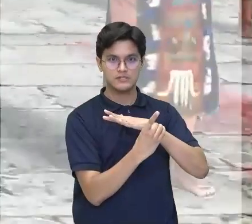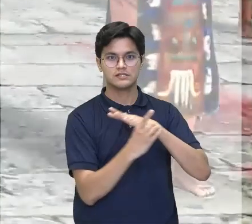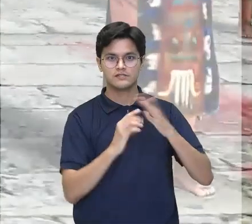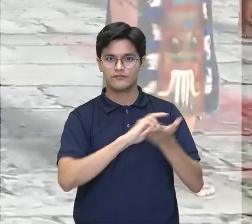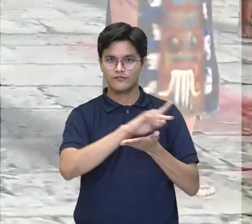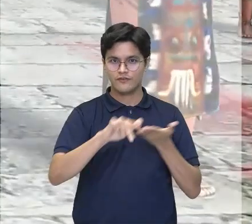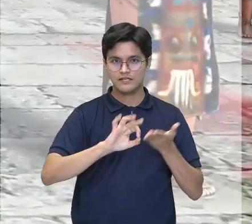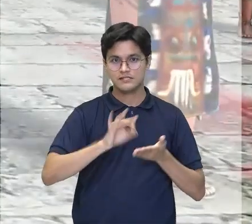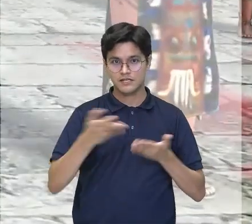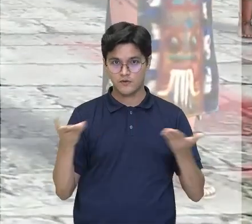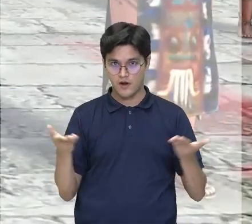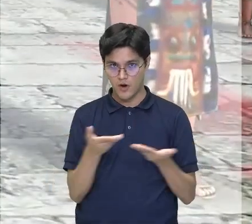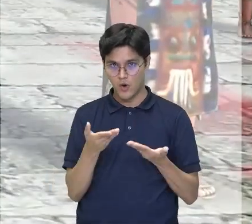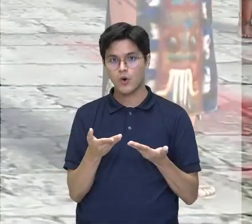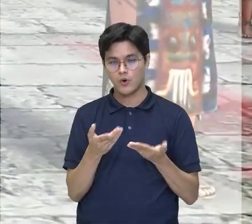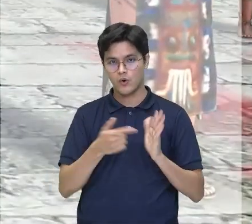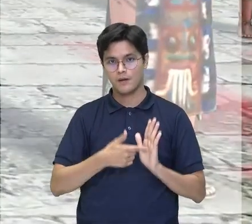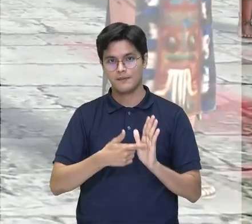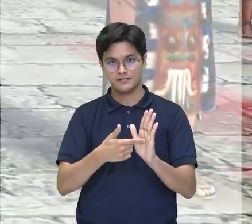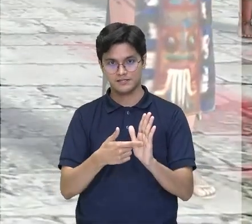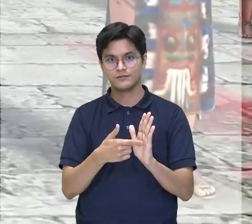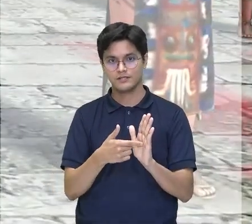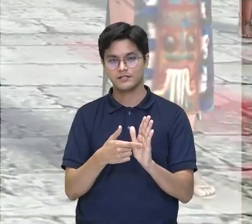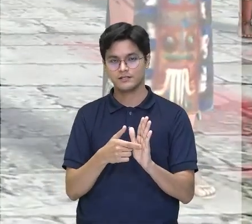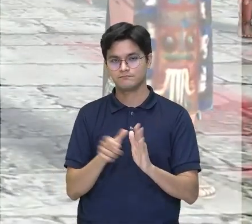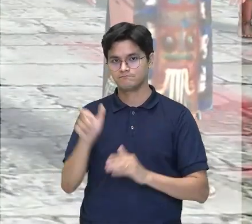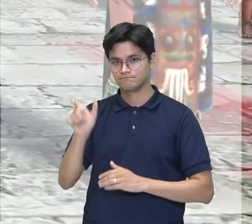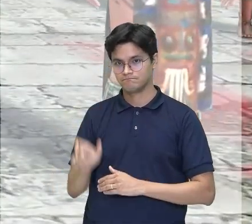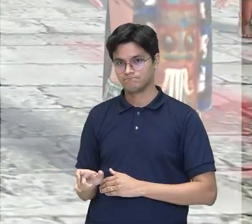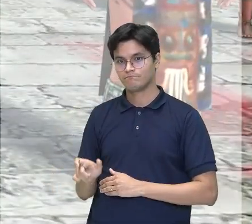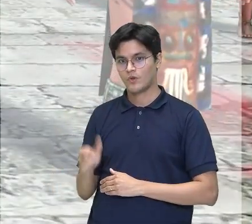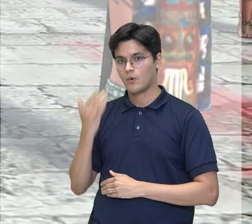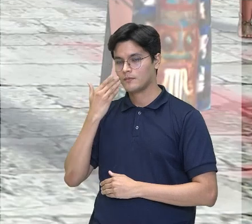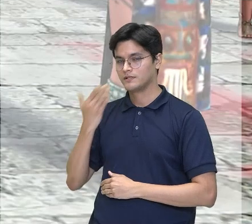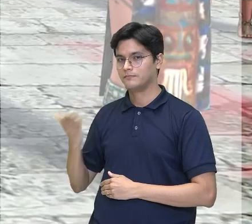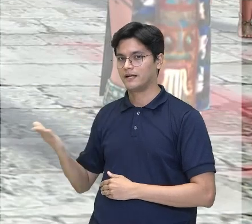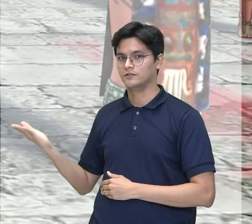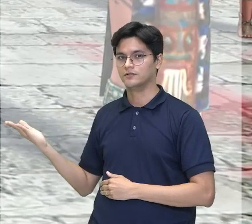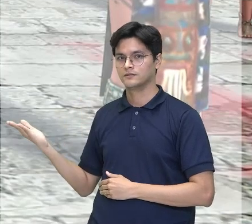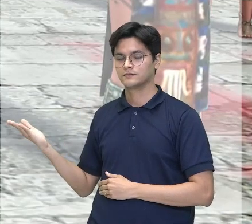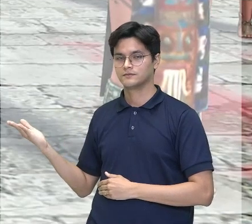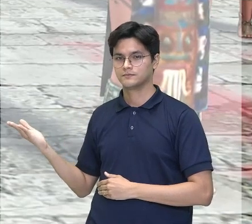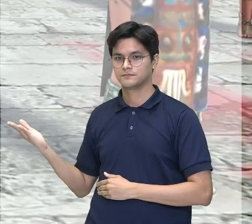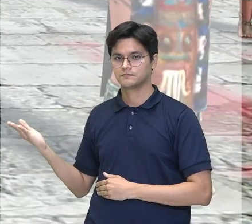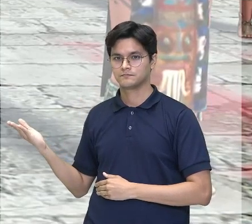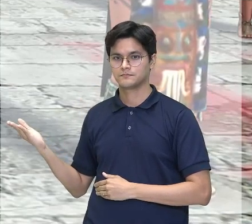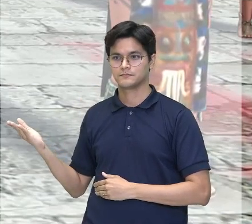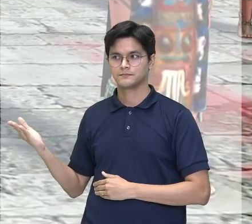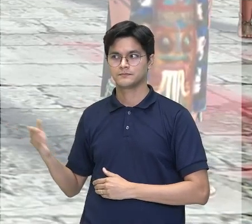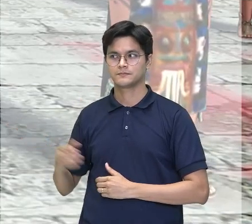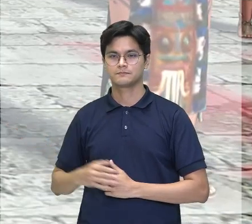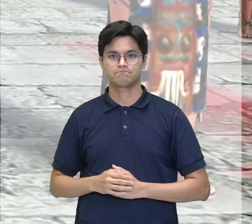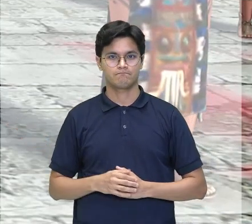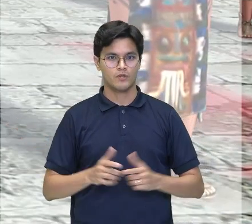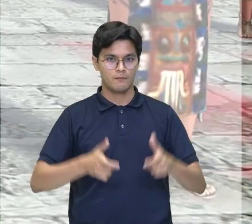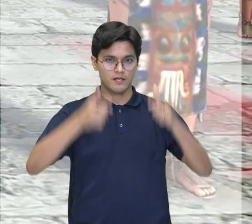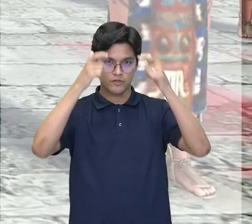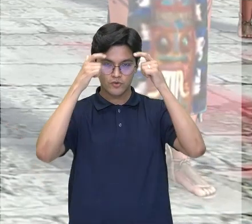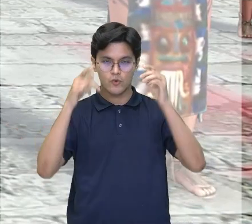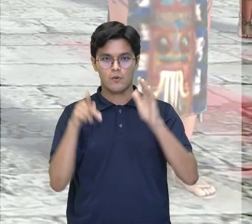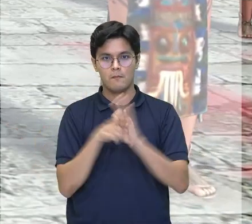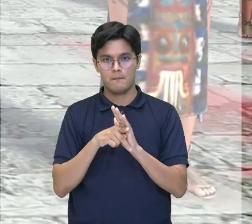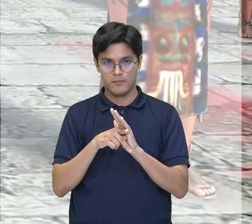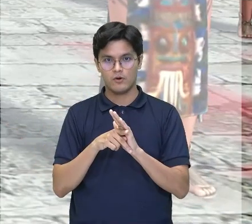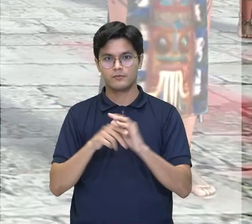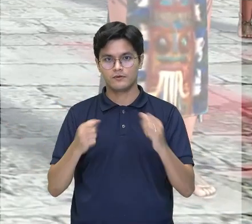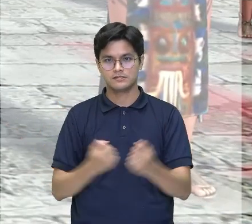a imagem do imperador asteca, certo? Então, observem que ele está ali próximo de pessoas